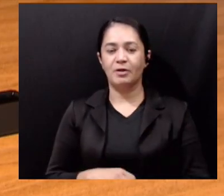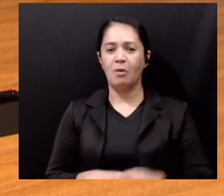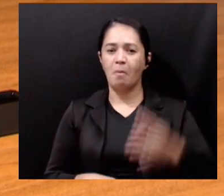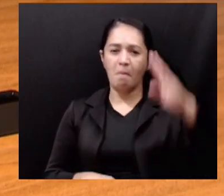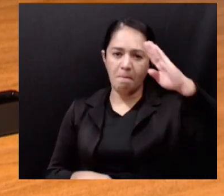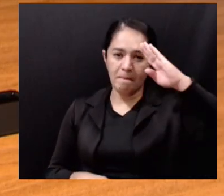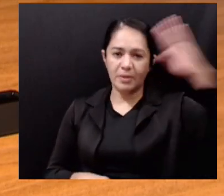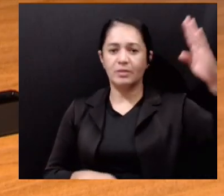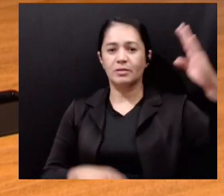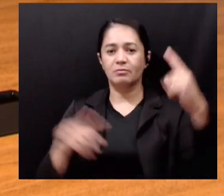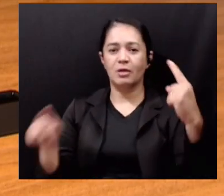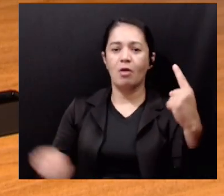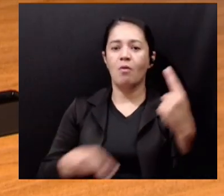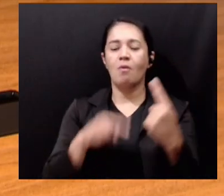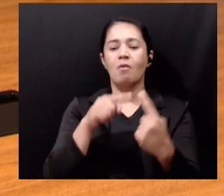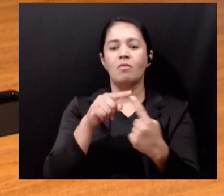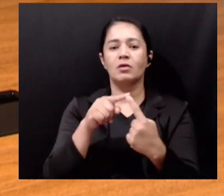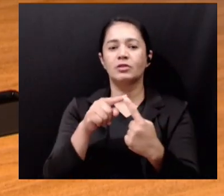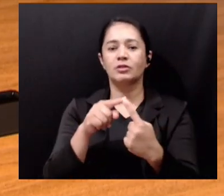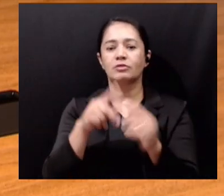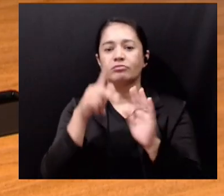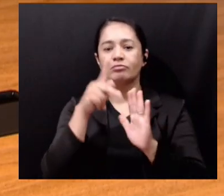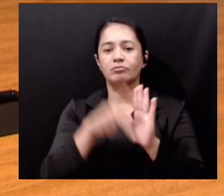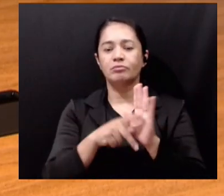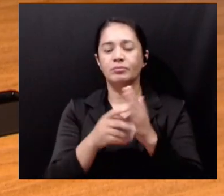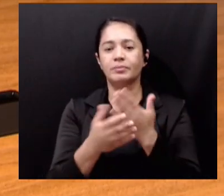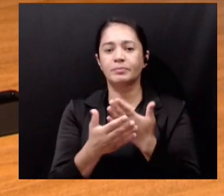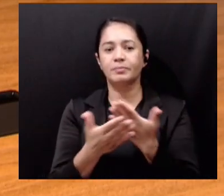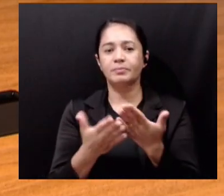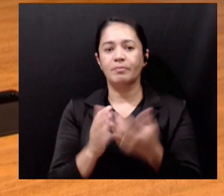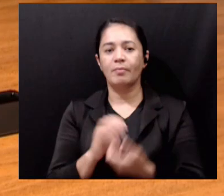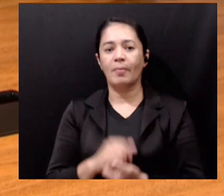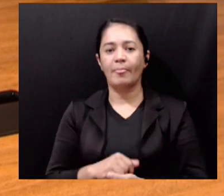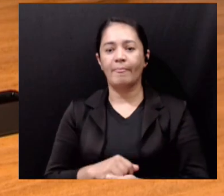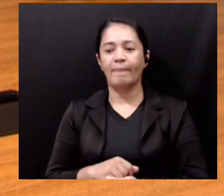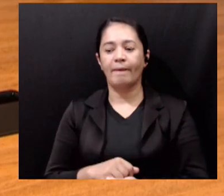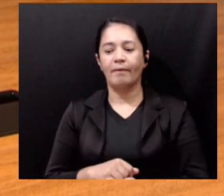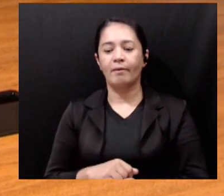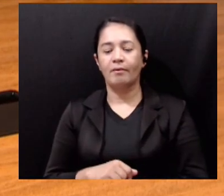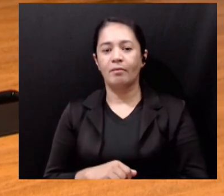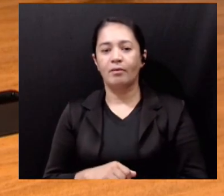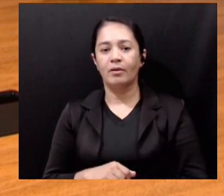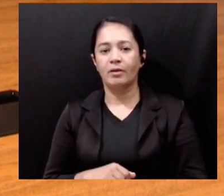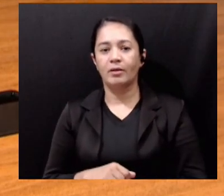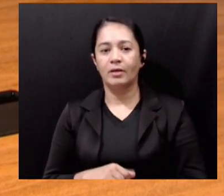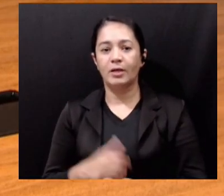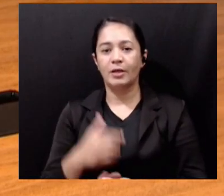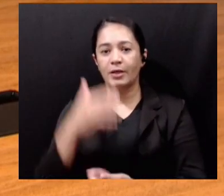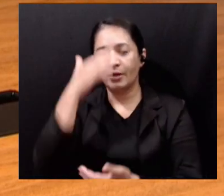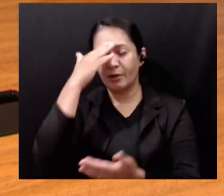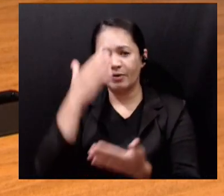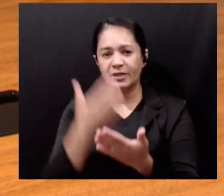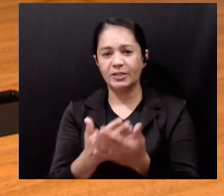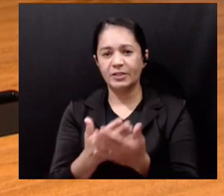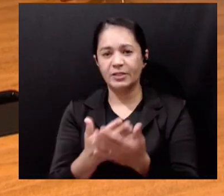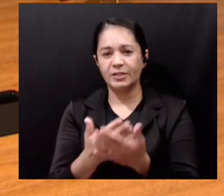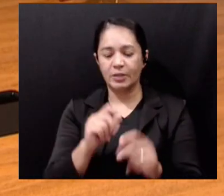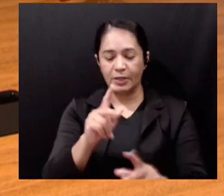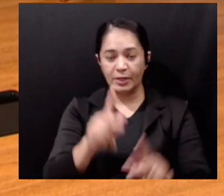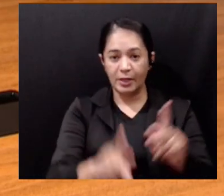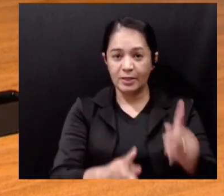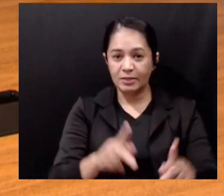isso, com esse projeto, enfim? Eu acredito que inspirar as pessoas, educar elas com relação às